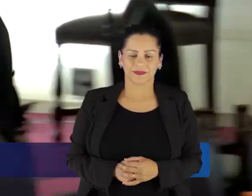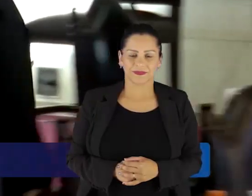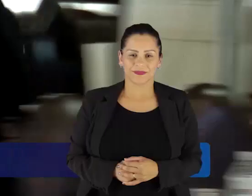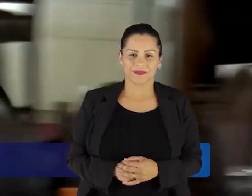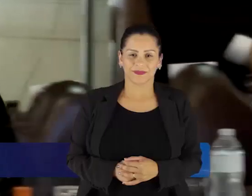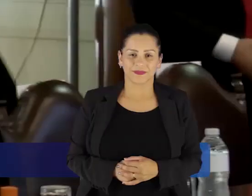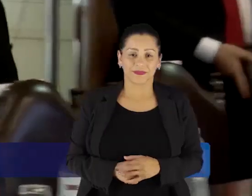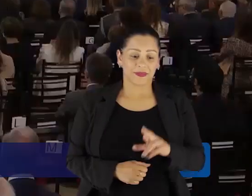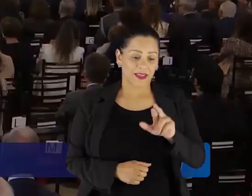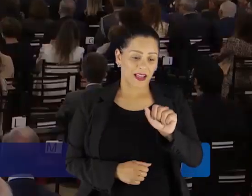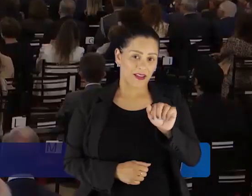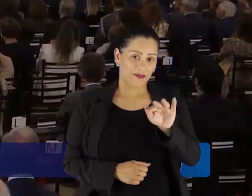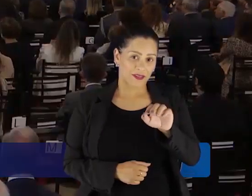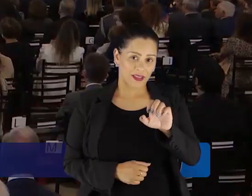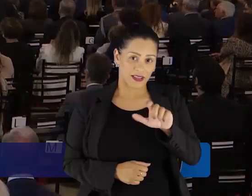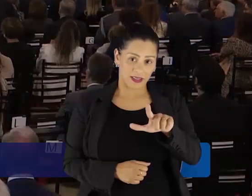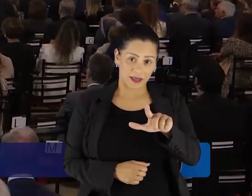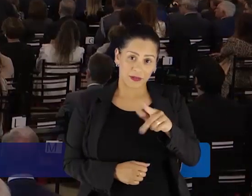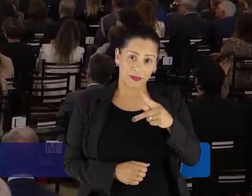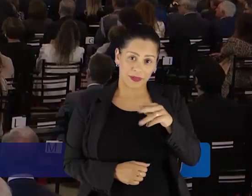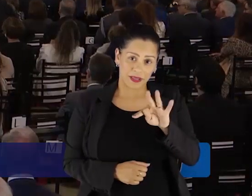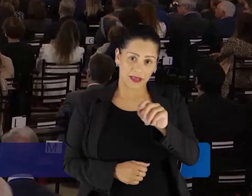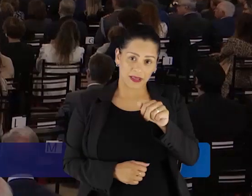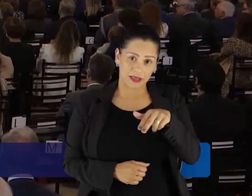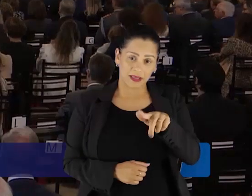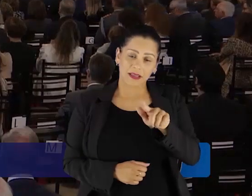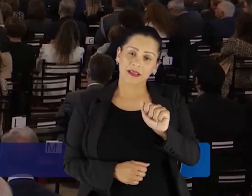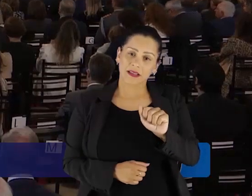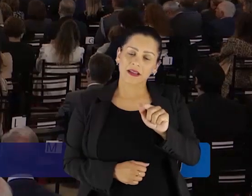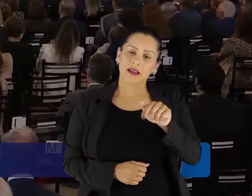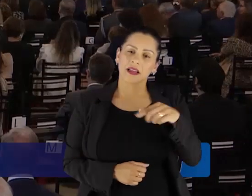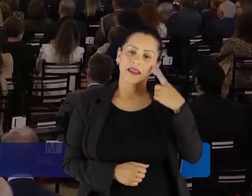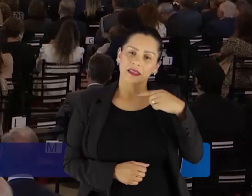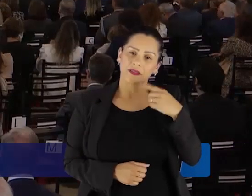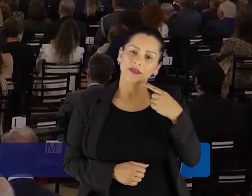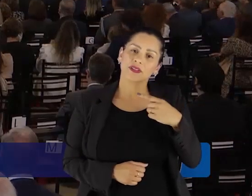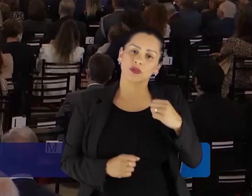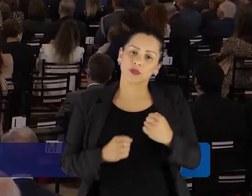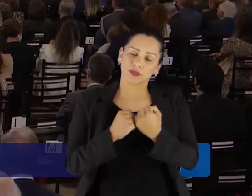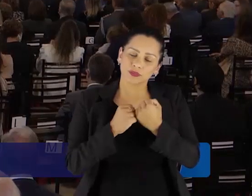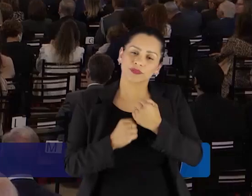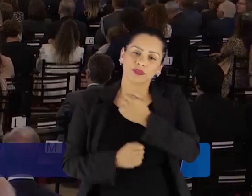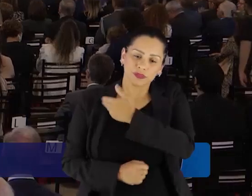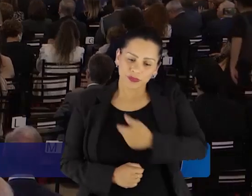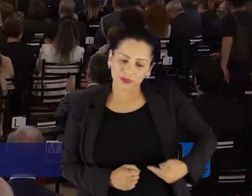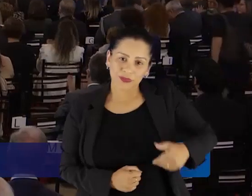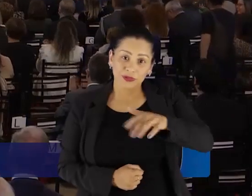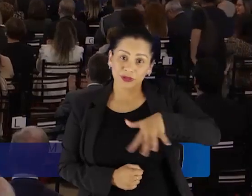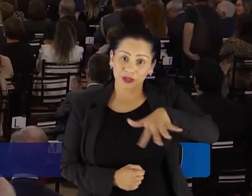o Dr Rafael Pitanga Guedes defensor público-geral em exercício